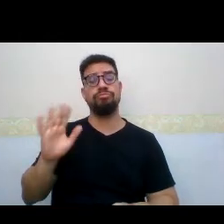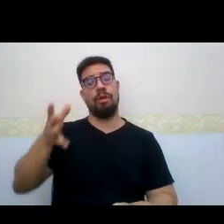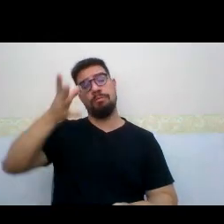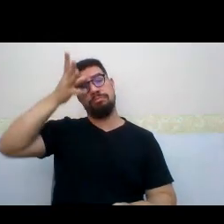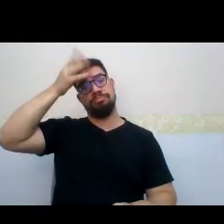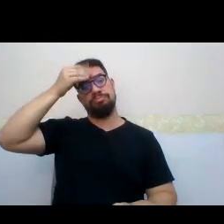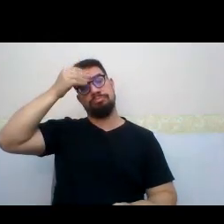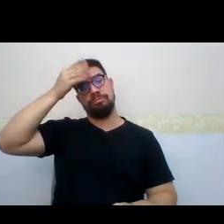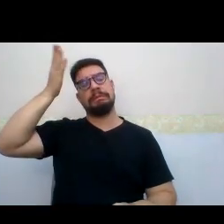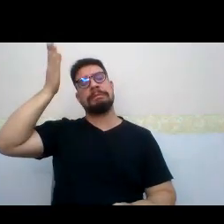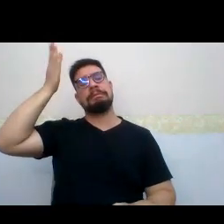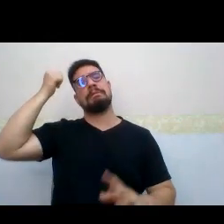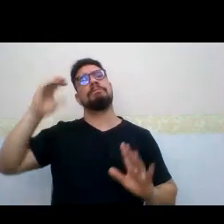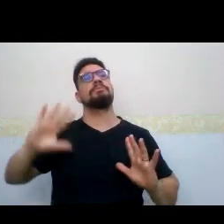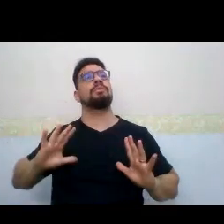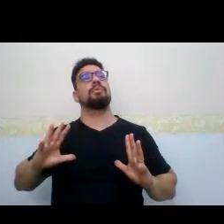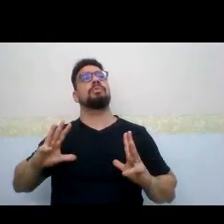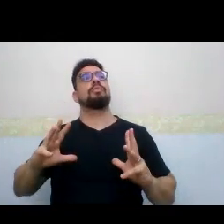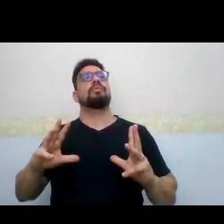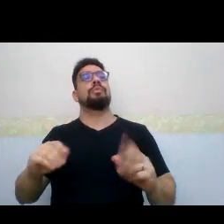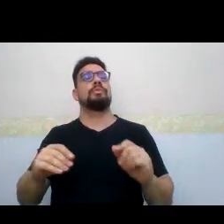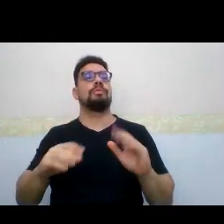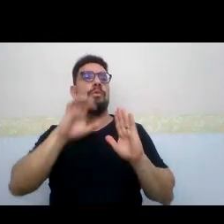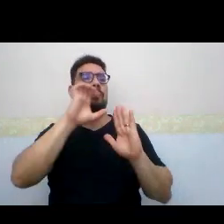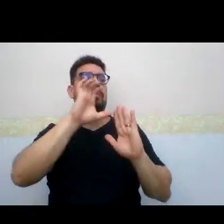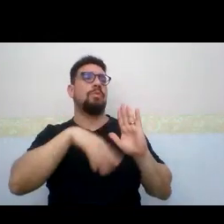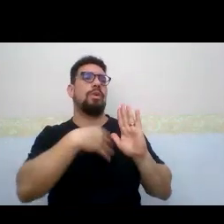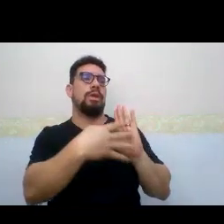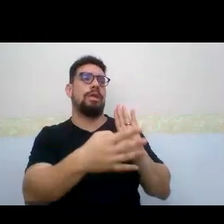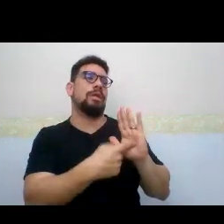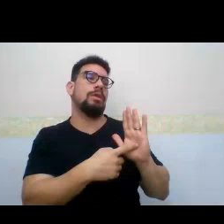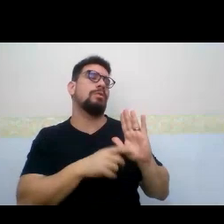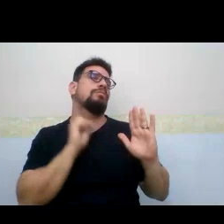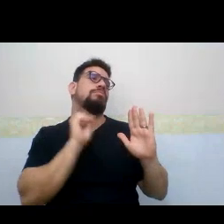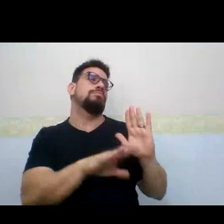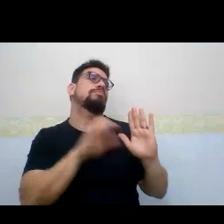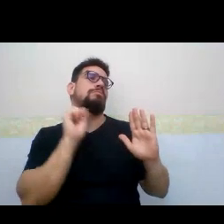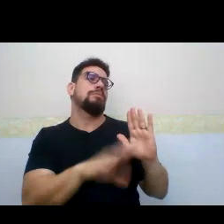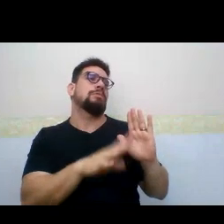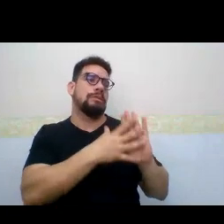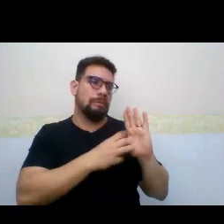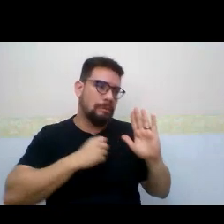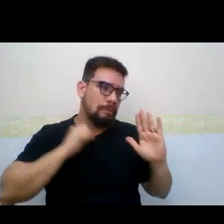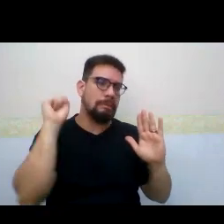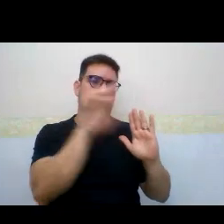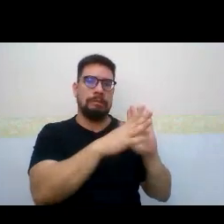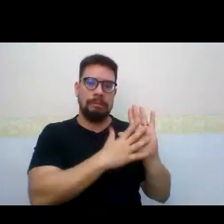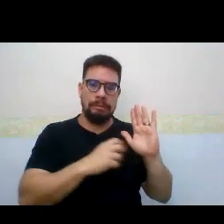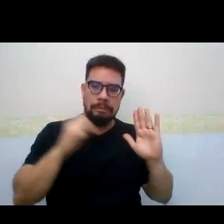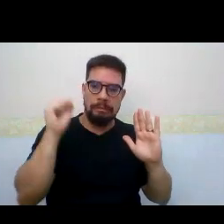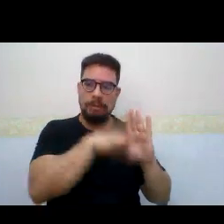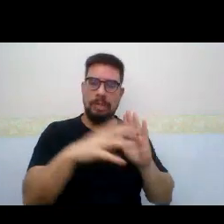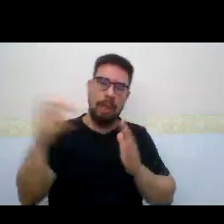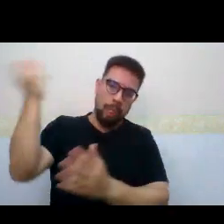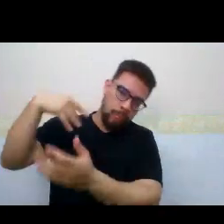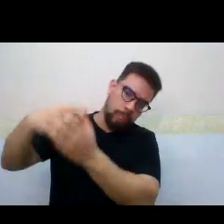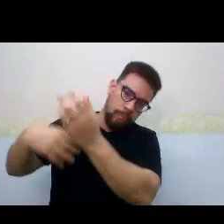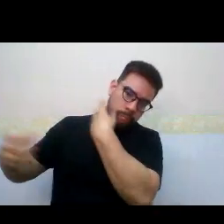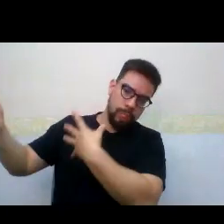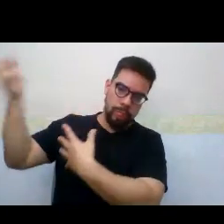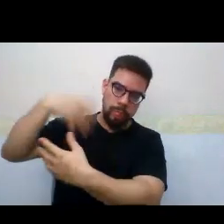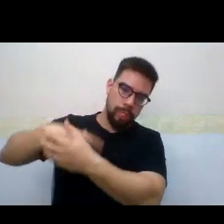conhecimento, é aquele cumpridor do currículo. Então, vai jogar dentro da cabecinha da criança, do